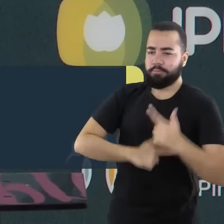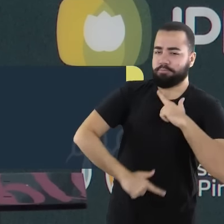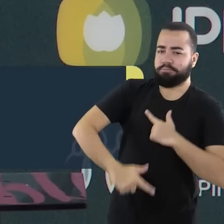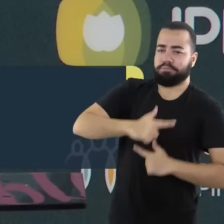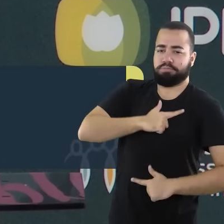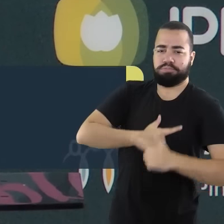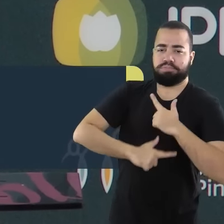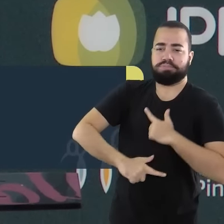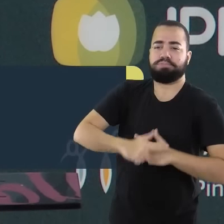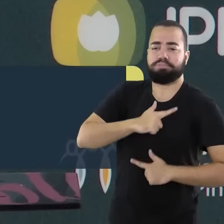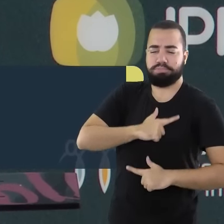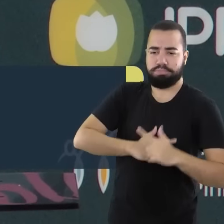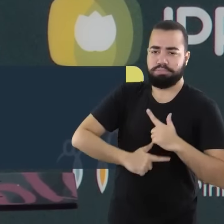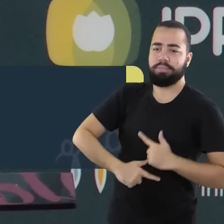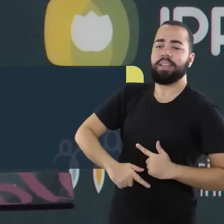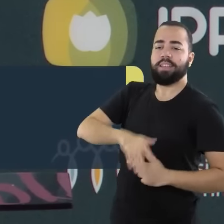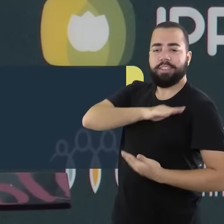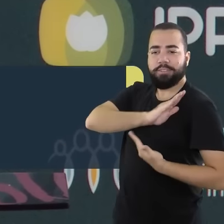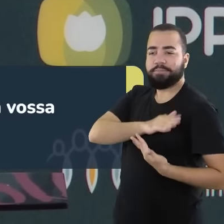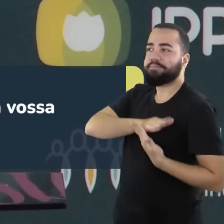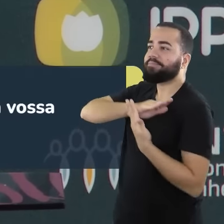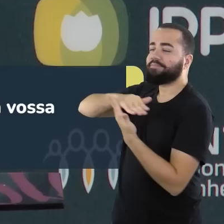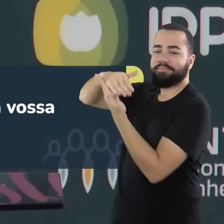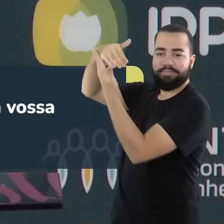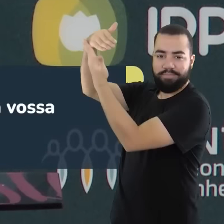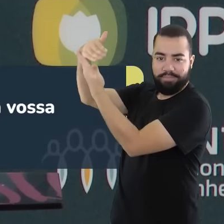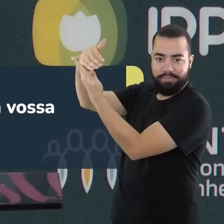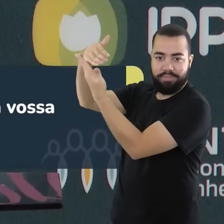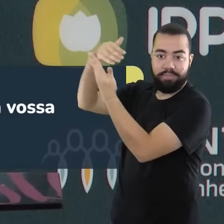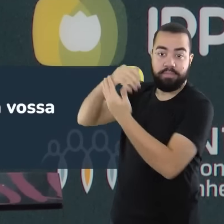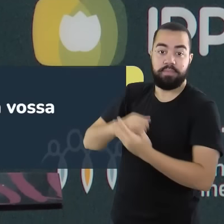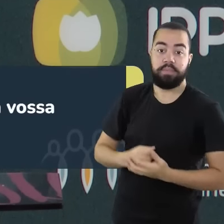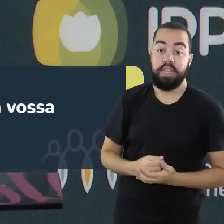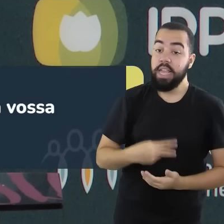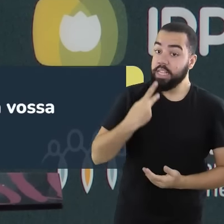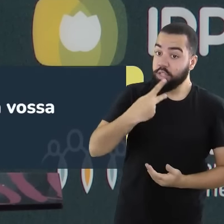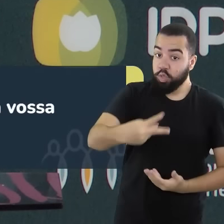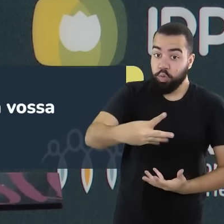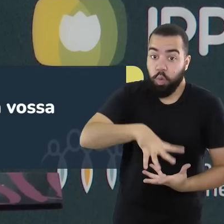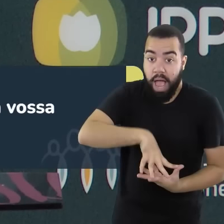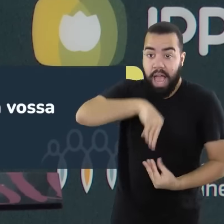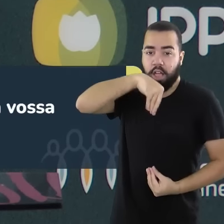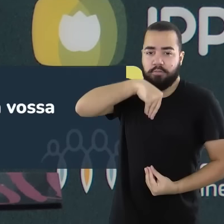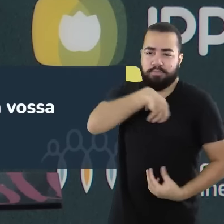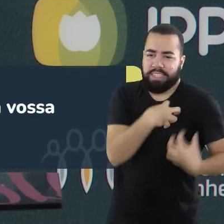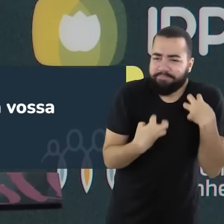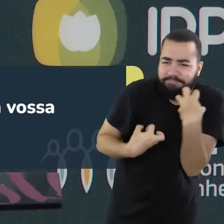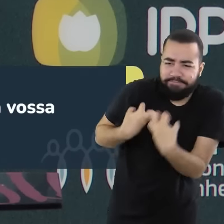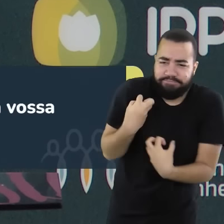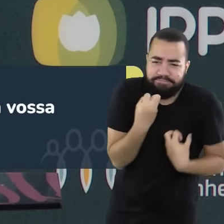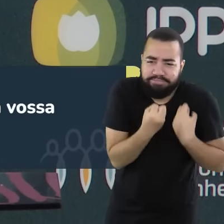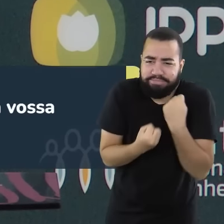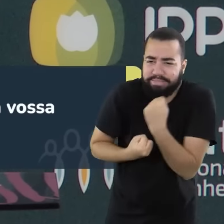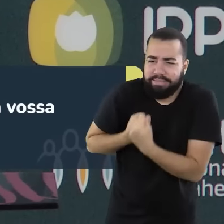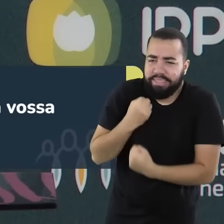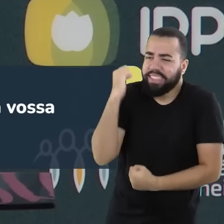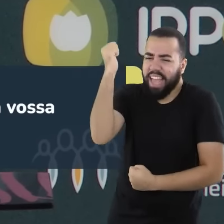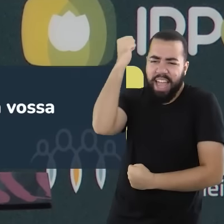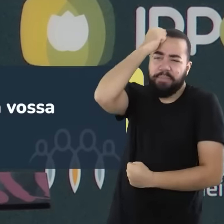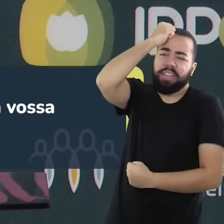ânimo dobro, limpai o coração. Versículo 9, afligi-vos, lamentai e